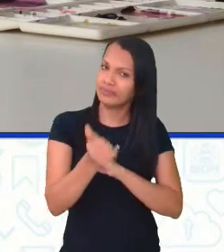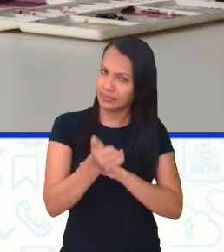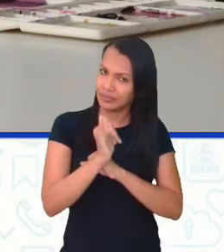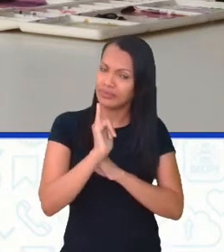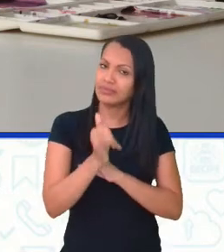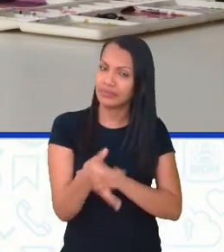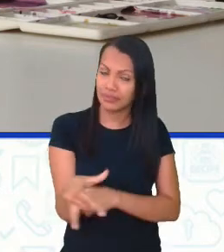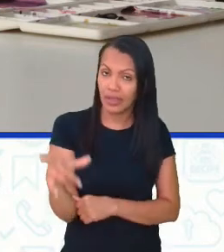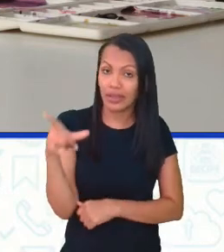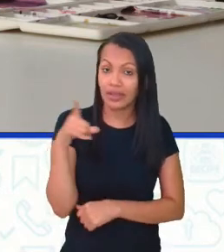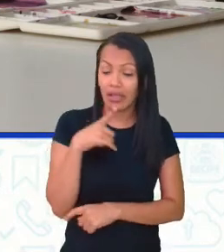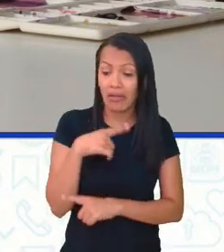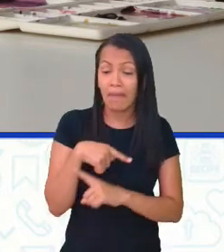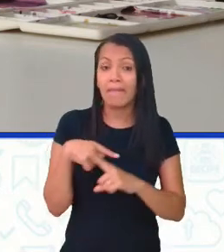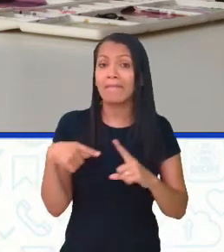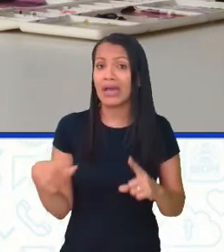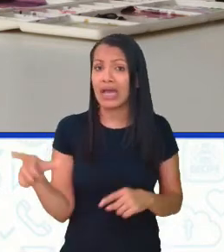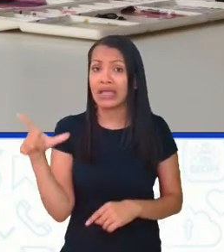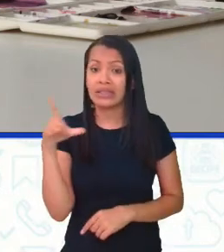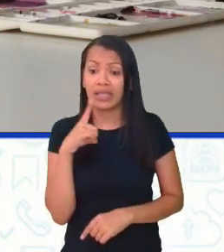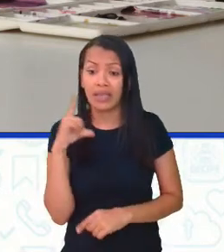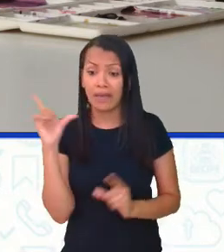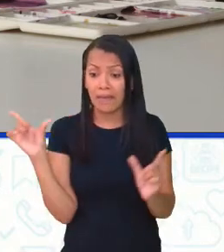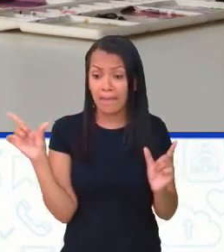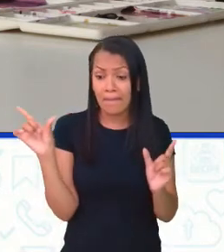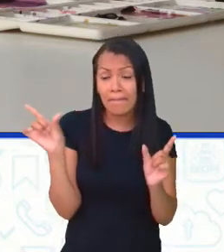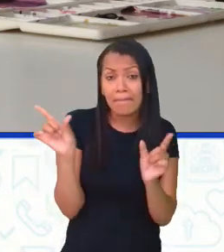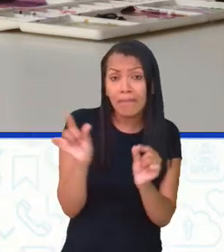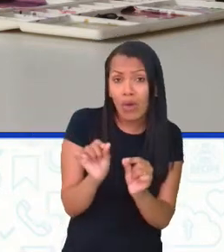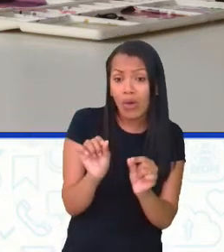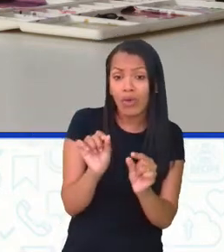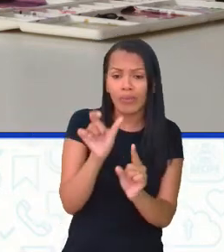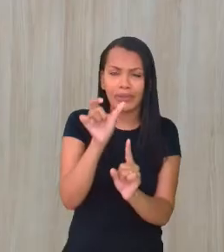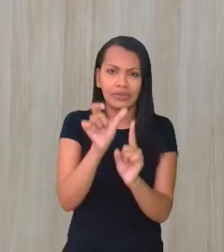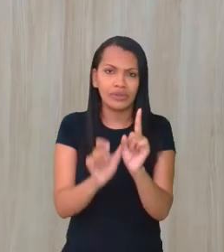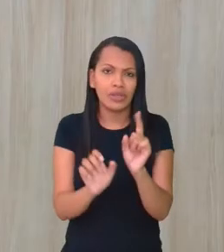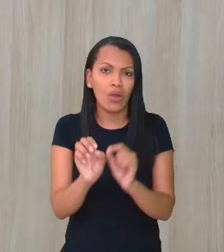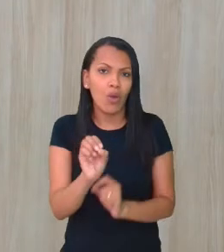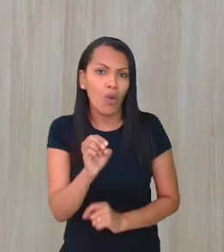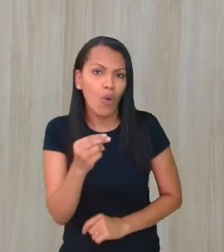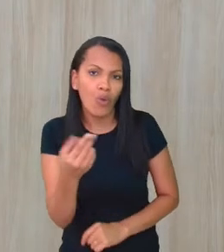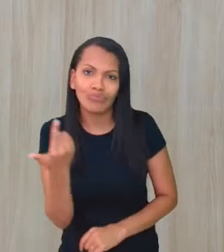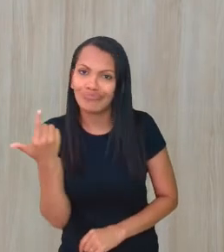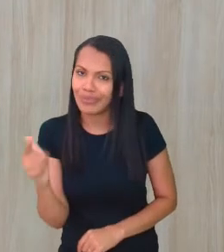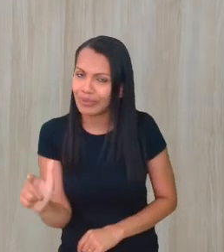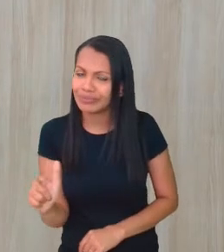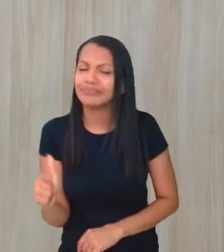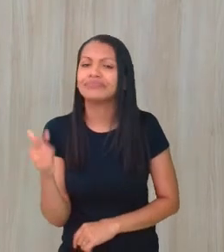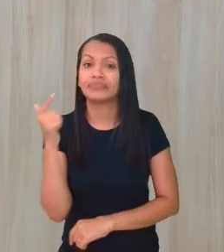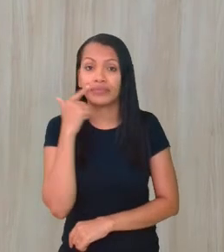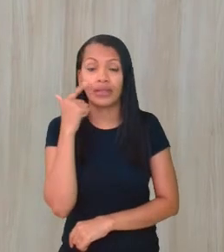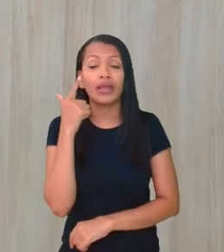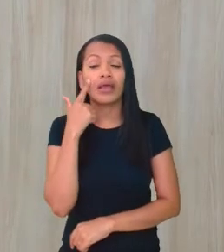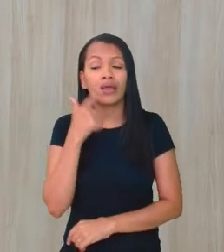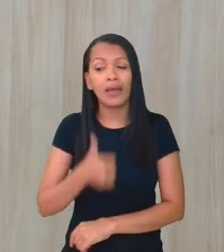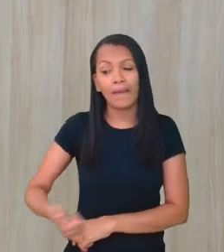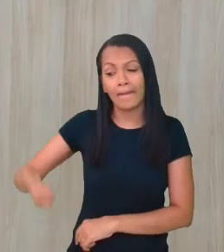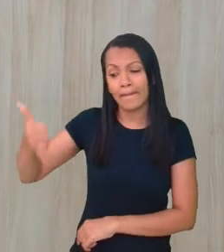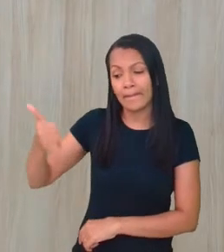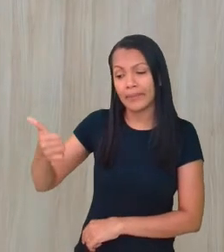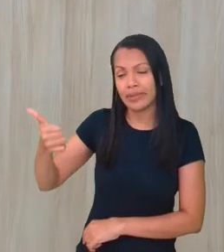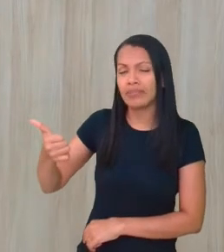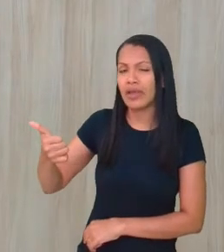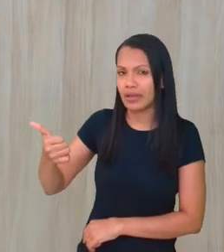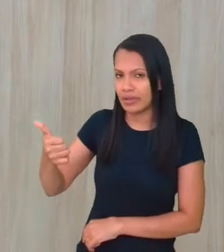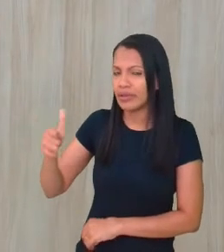mas normalmente a gente tem pouquíssimas personagens. A gente percebeu que na de Clarice só haviam dois? Só havia duas personagens. Na de Rubem